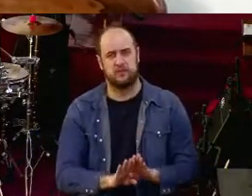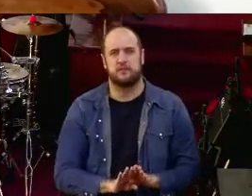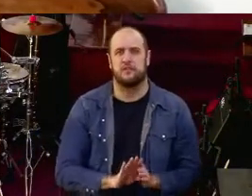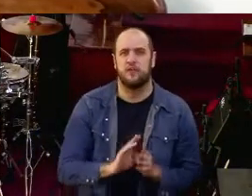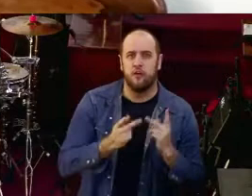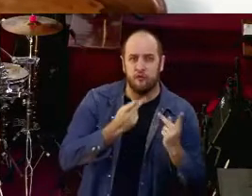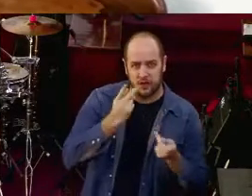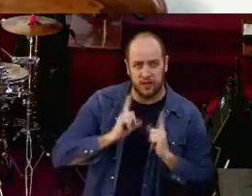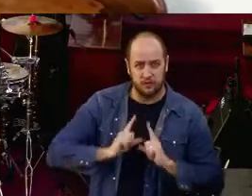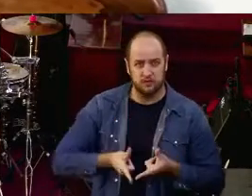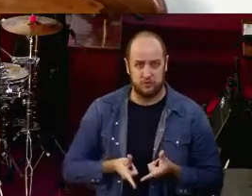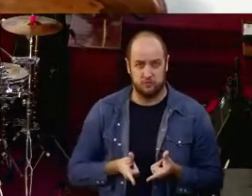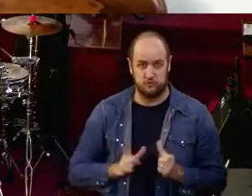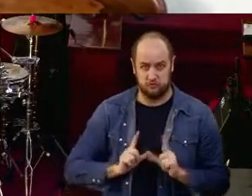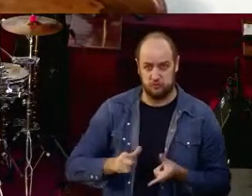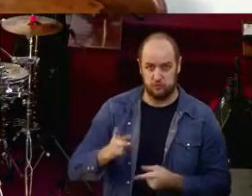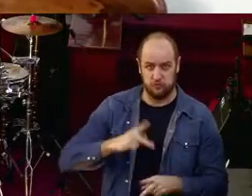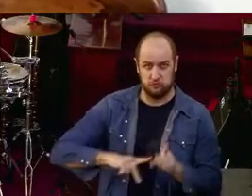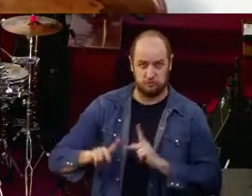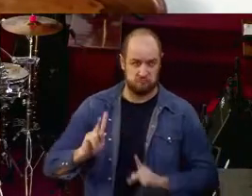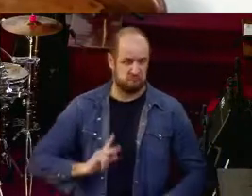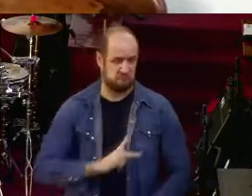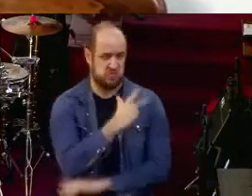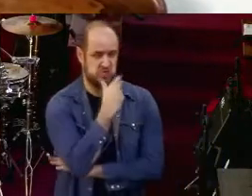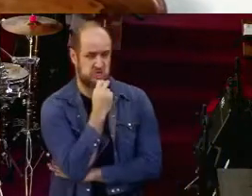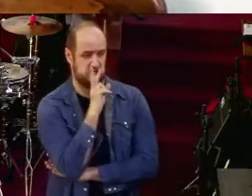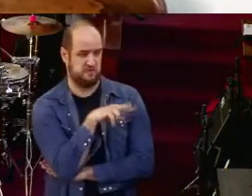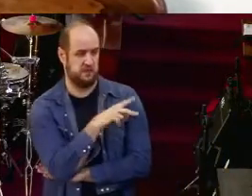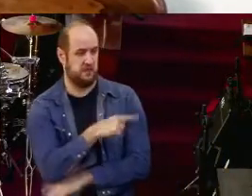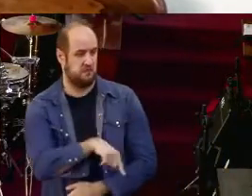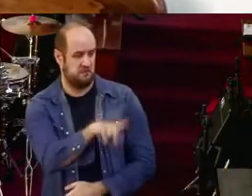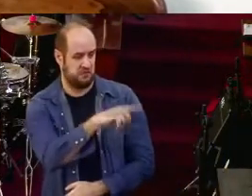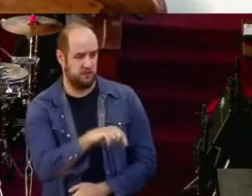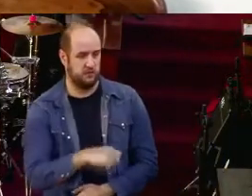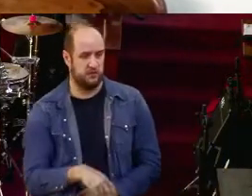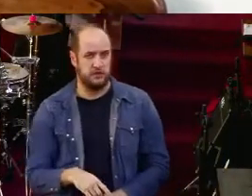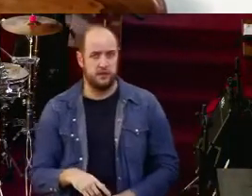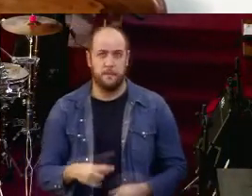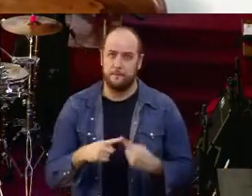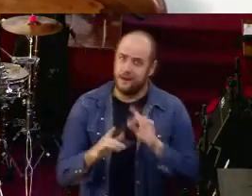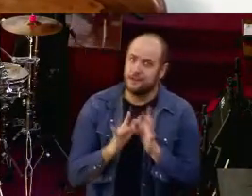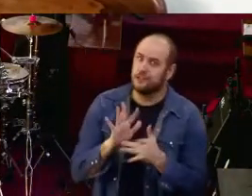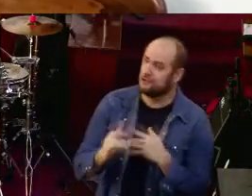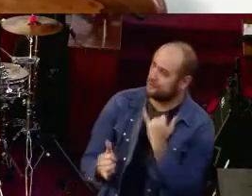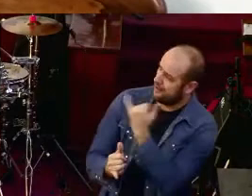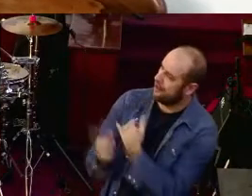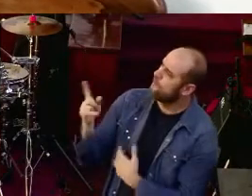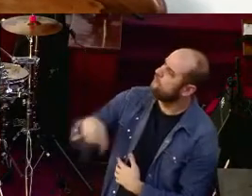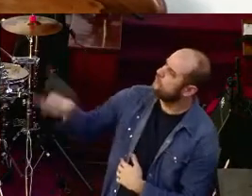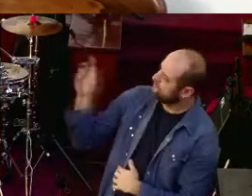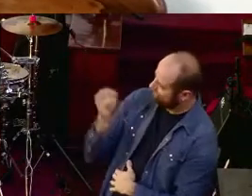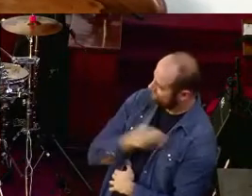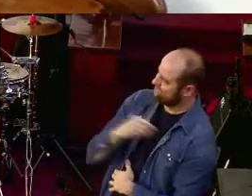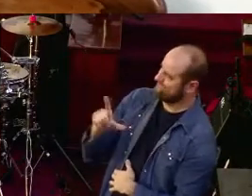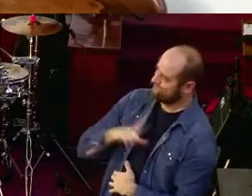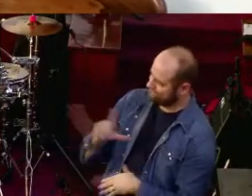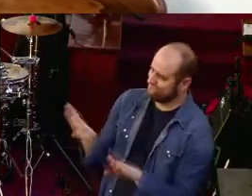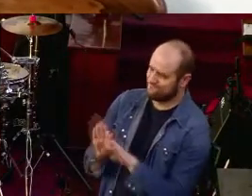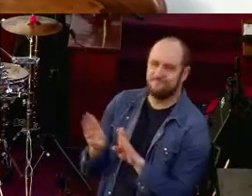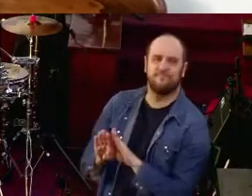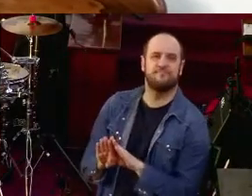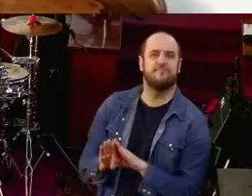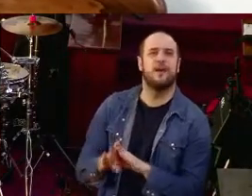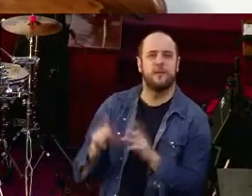acham que não são pecadores porque são filhos de Abraão, mas judeus também são pecadores. Também precisam do